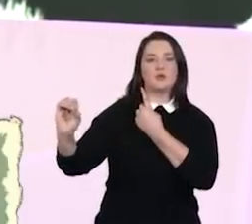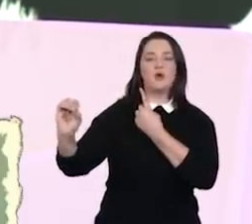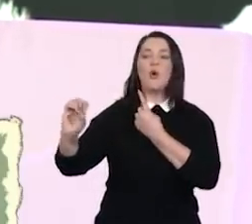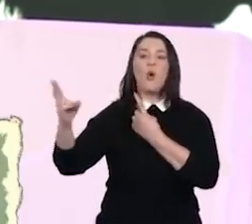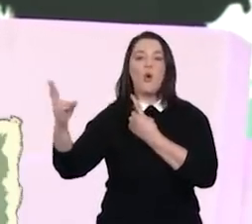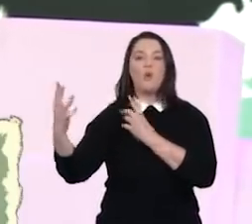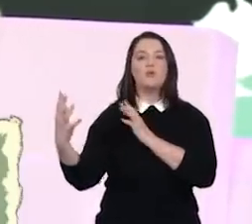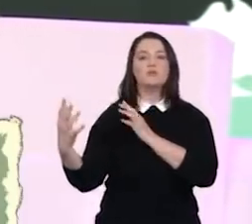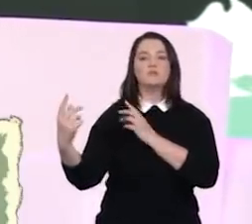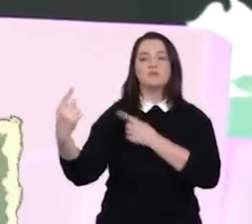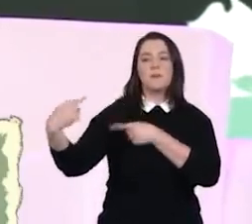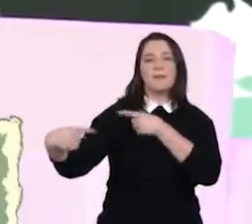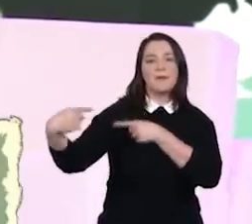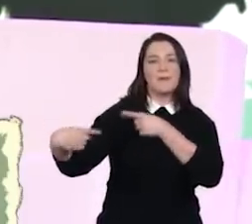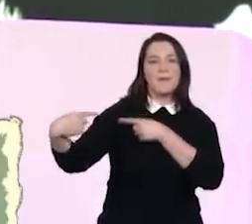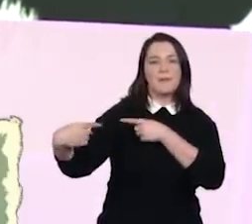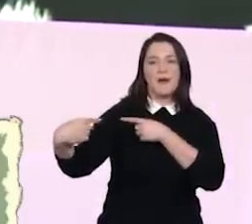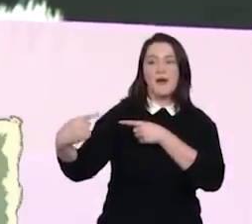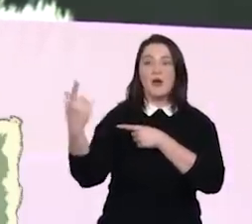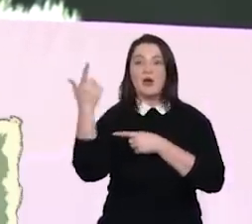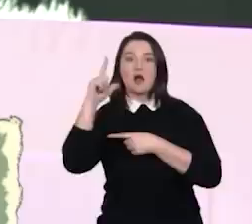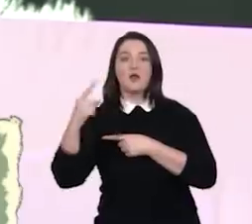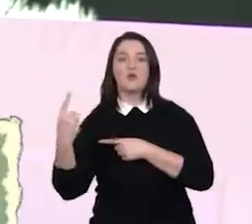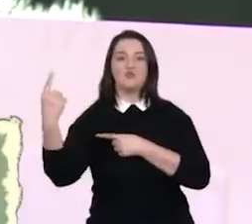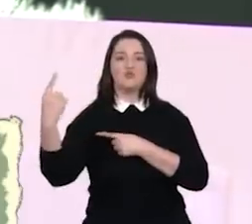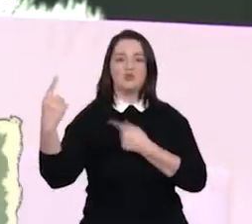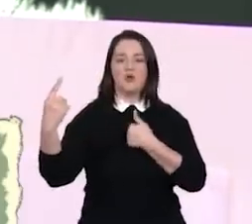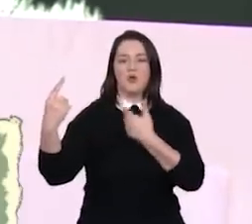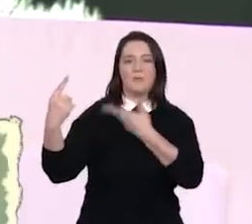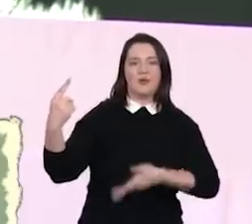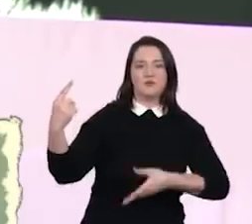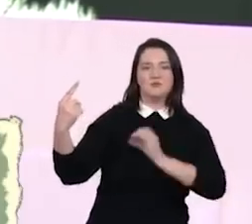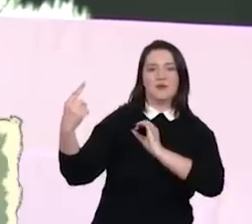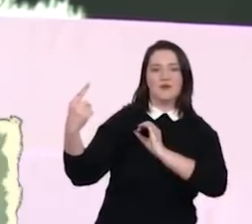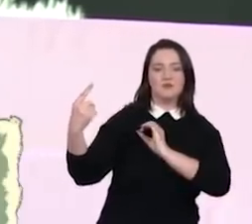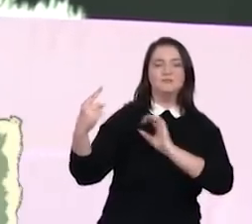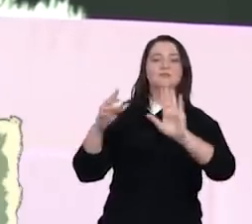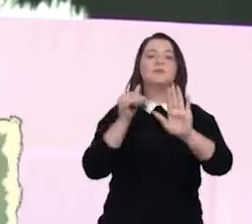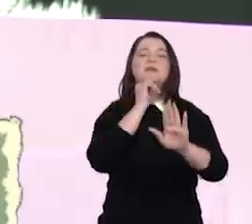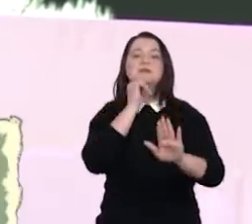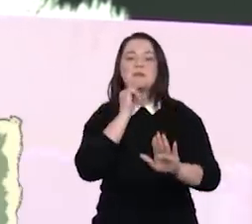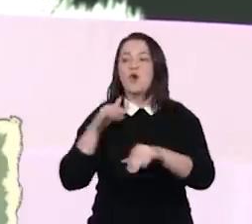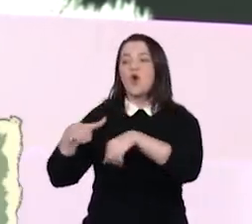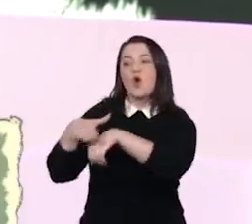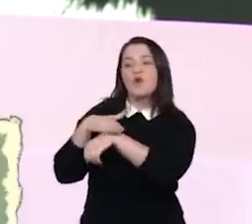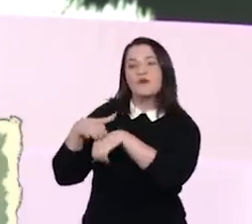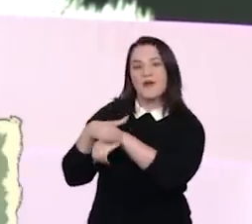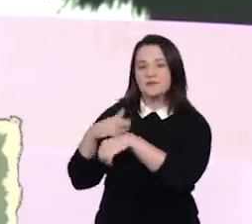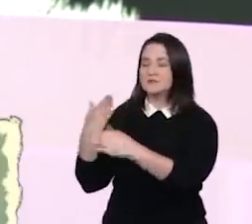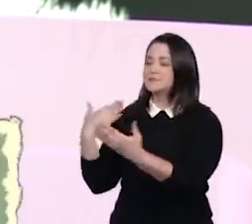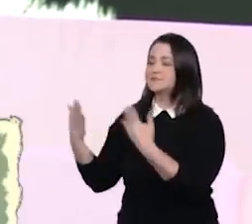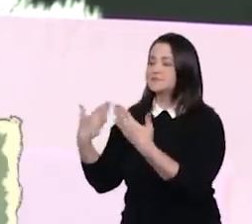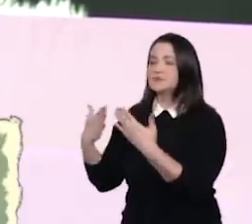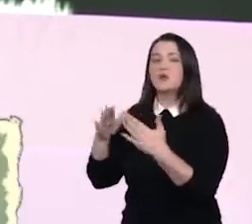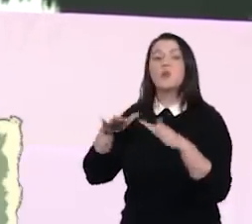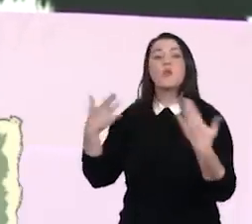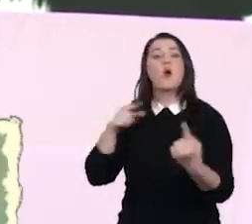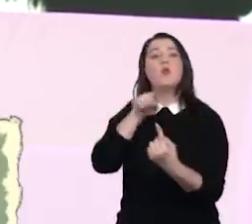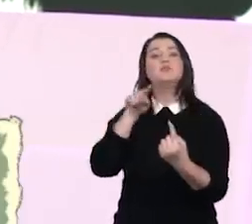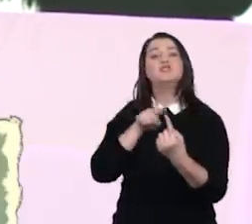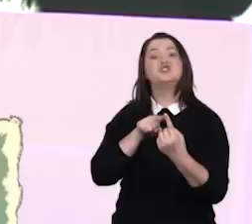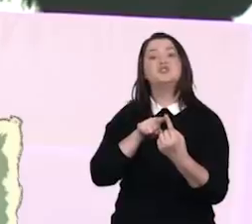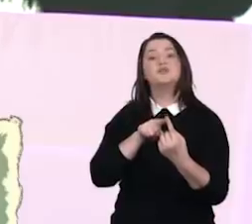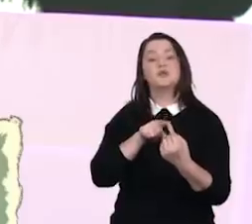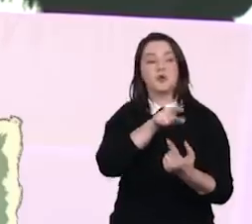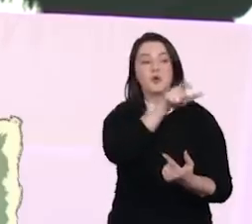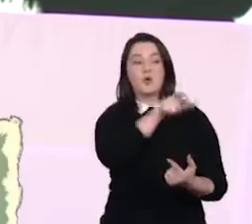uma pergunta. Quando você vai conversar com o seu cônjuge, qual é o seu objetivo? O seu